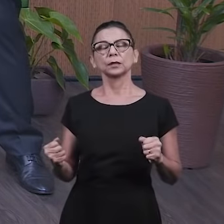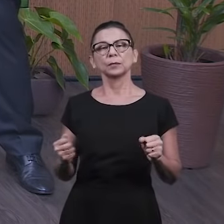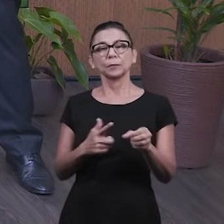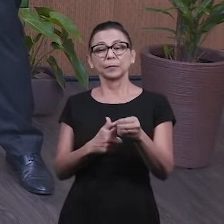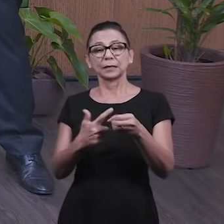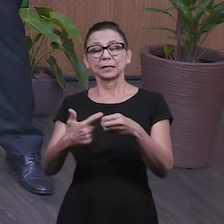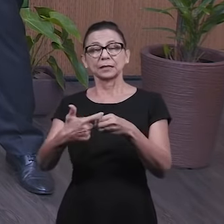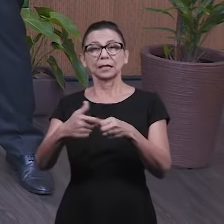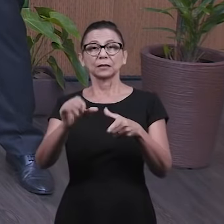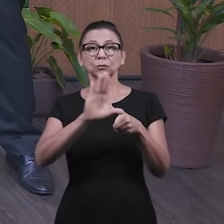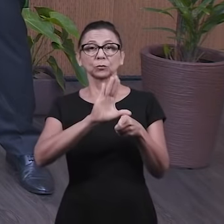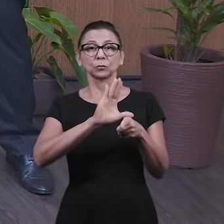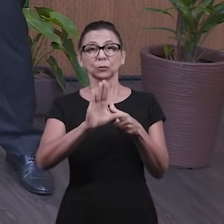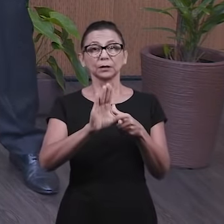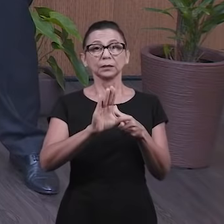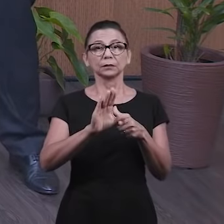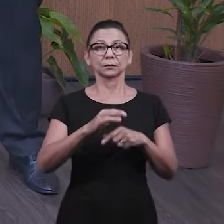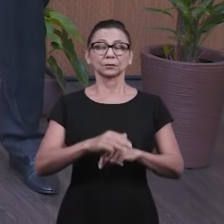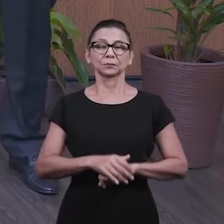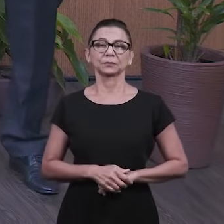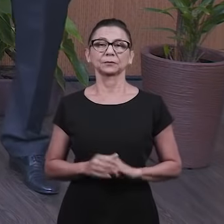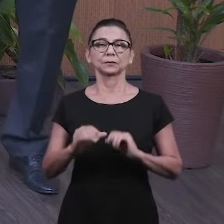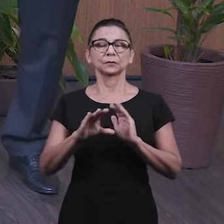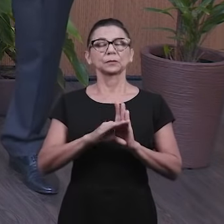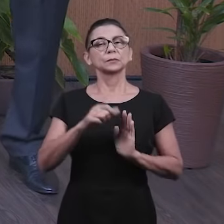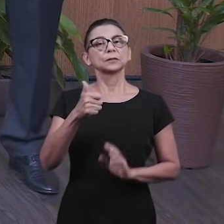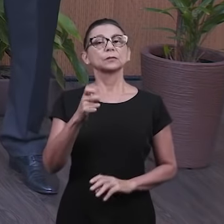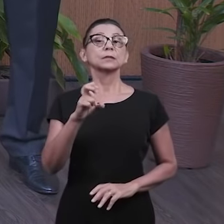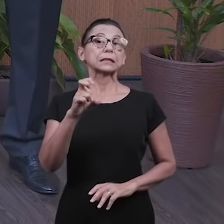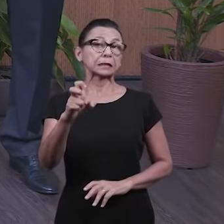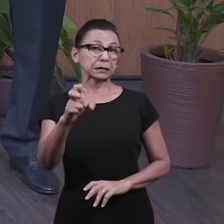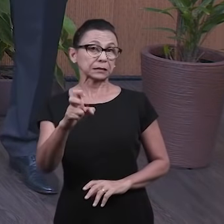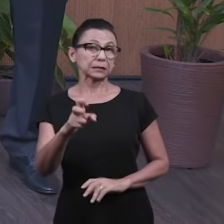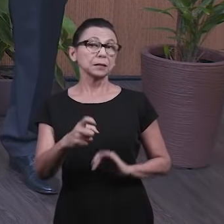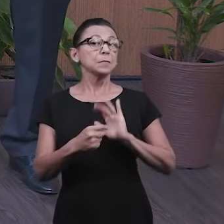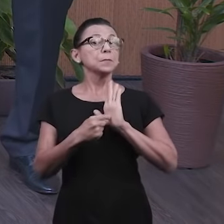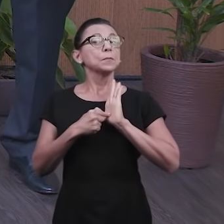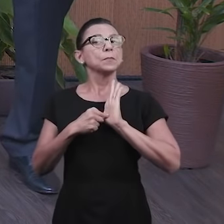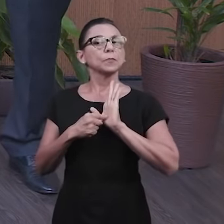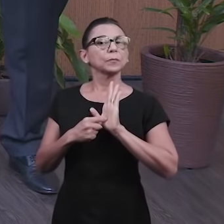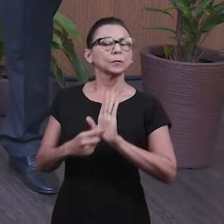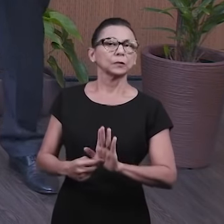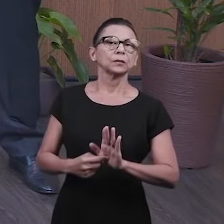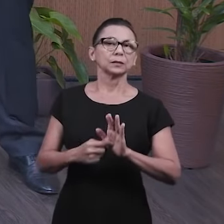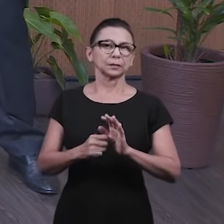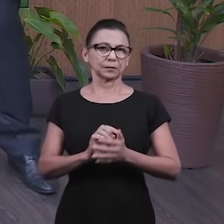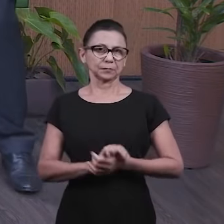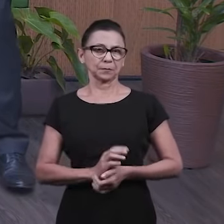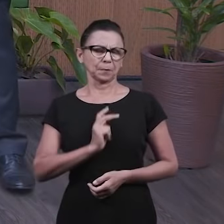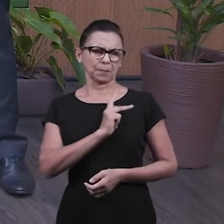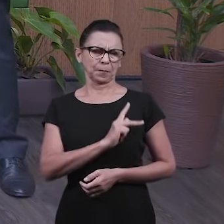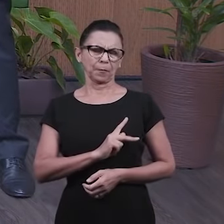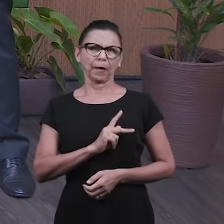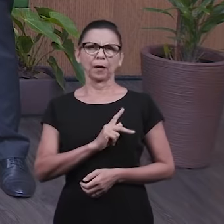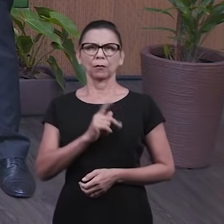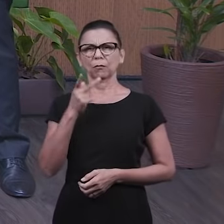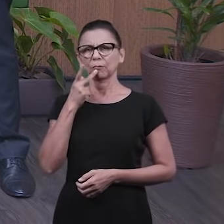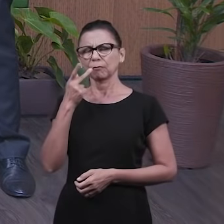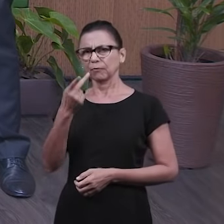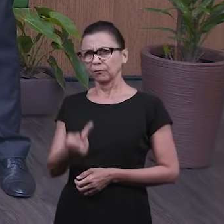que já está aqui, no capítulo 15. Neste capítulo, Paulo fala de muitas